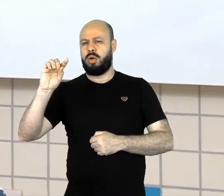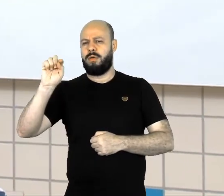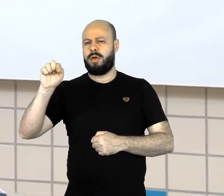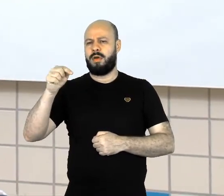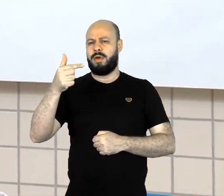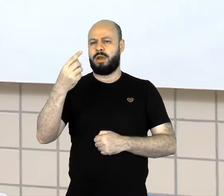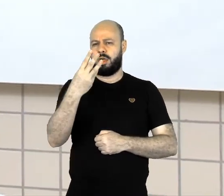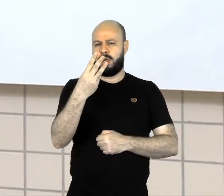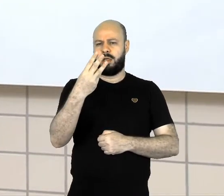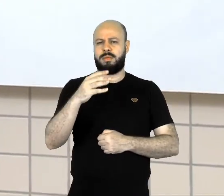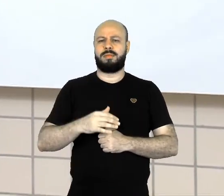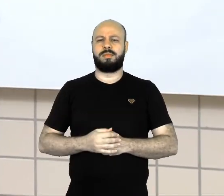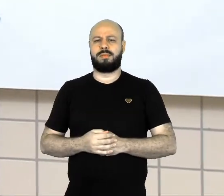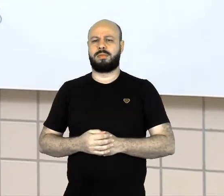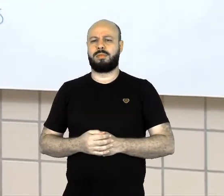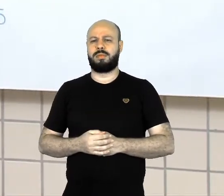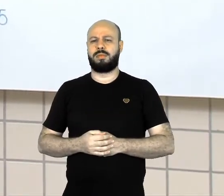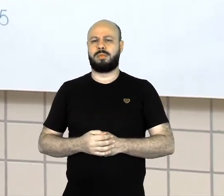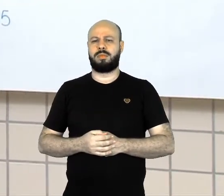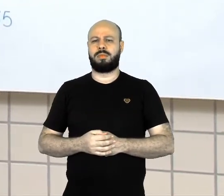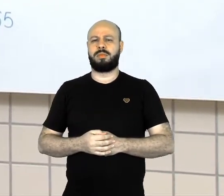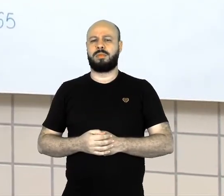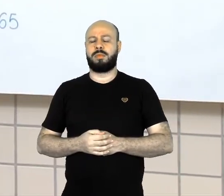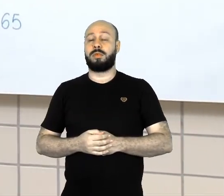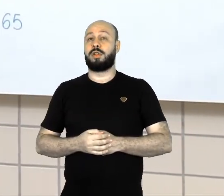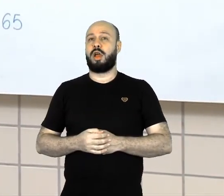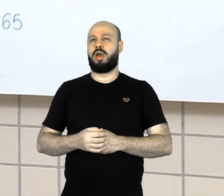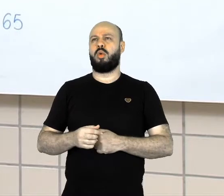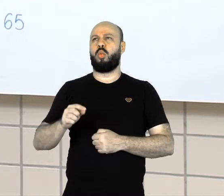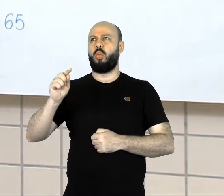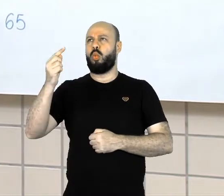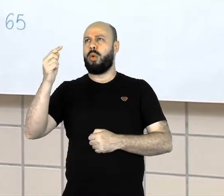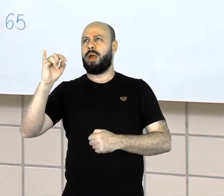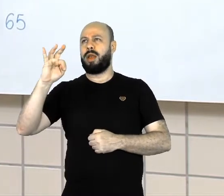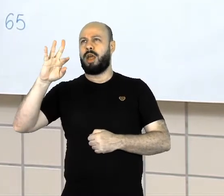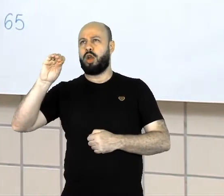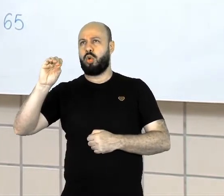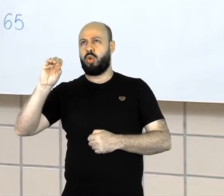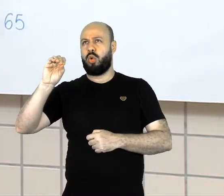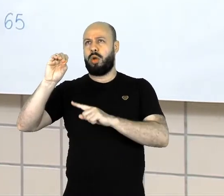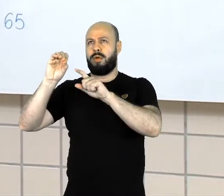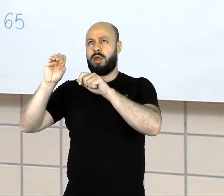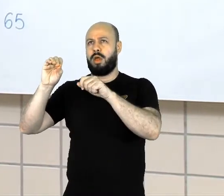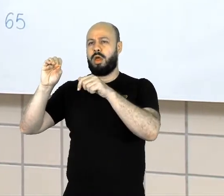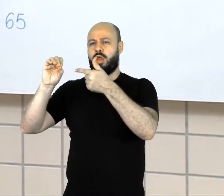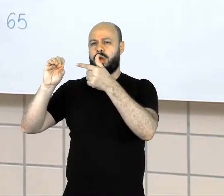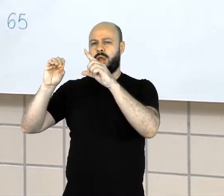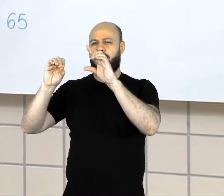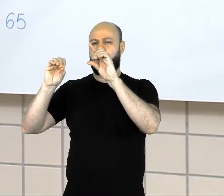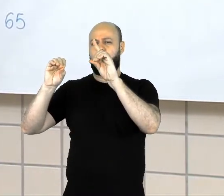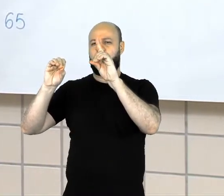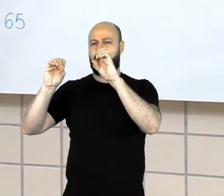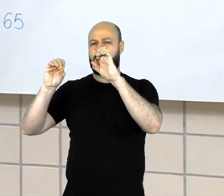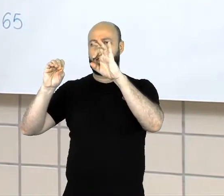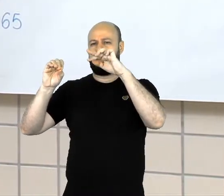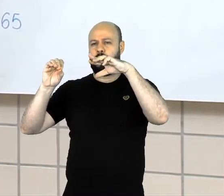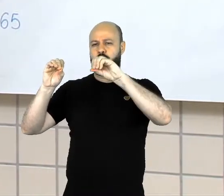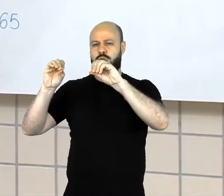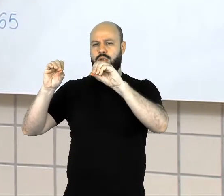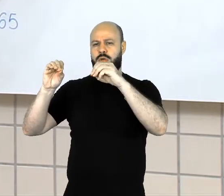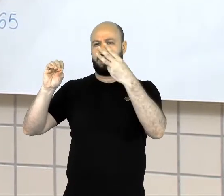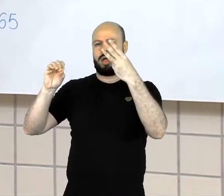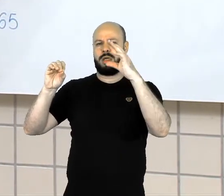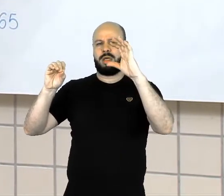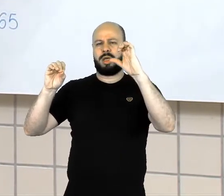centésimos, ou um inteiro, 2 décimos e 3 centésimos. E temos um inteiro e